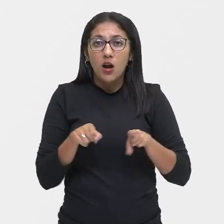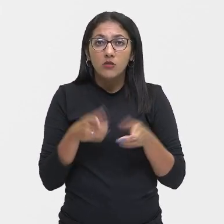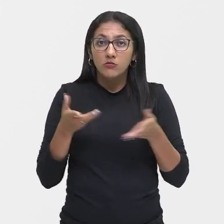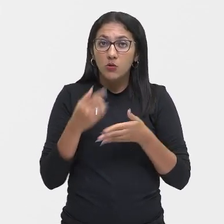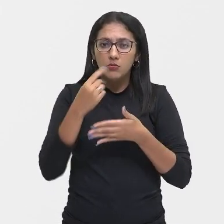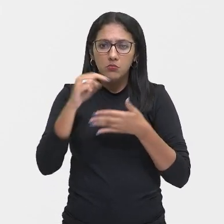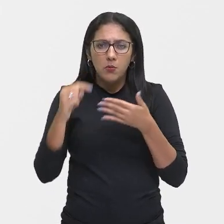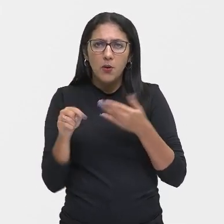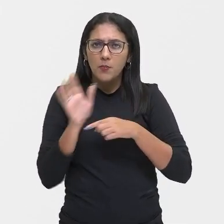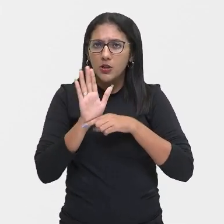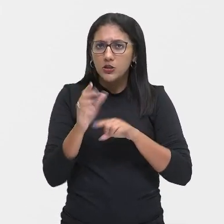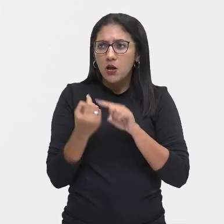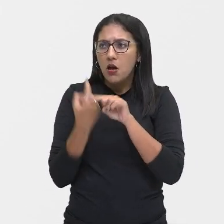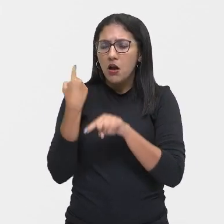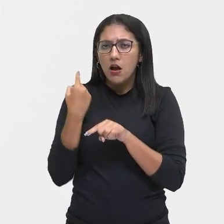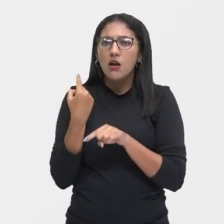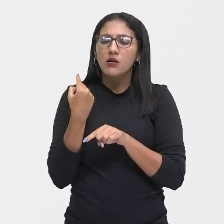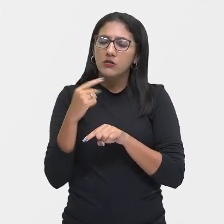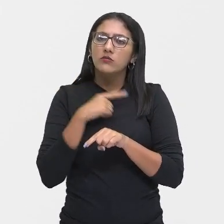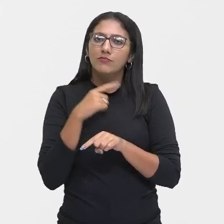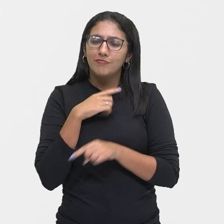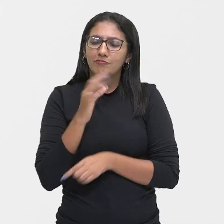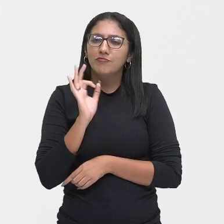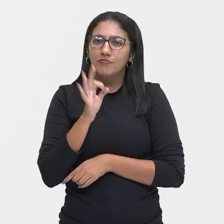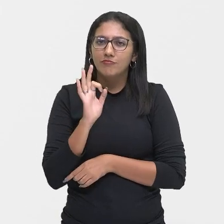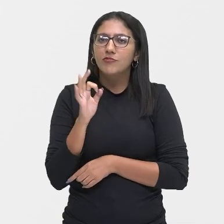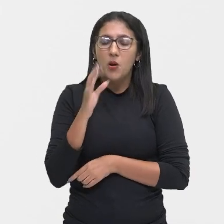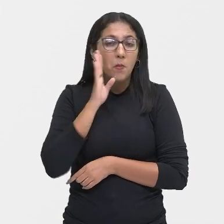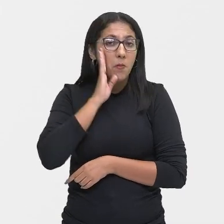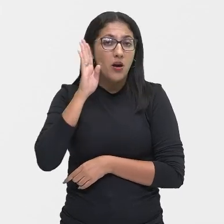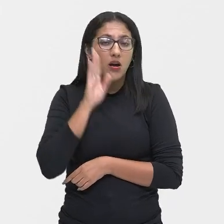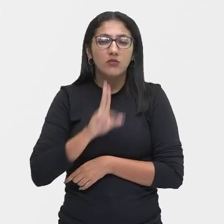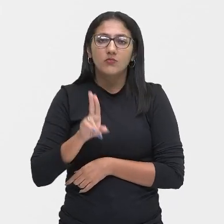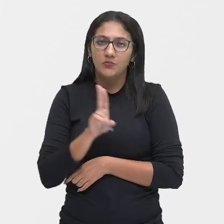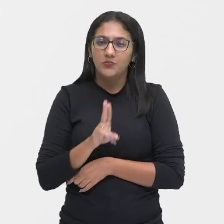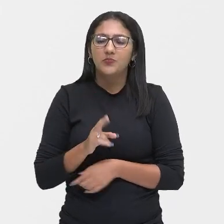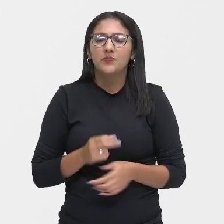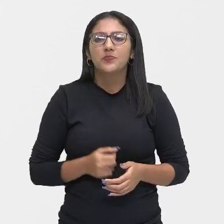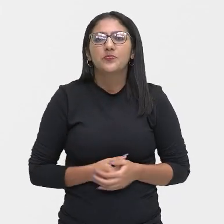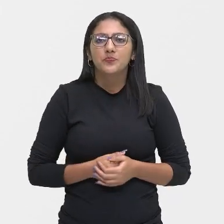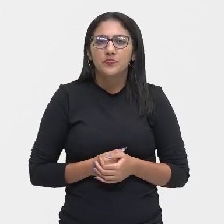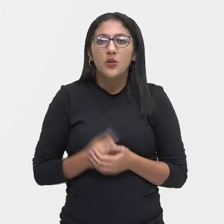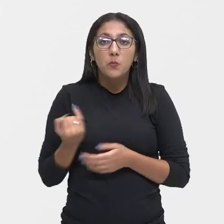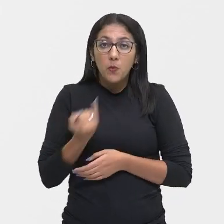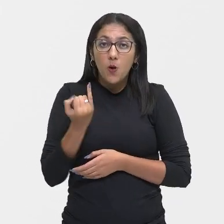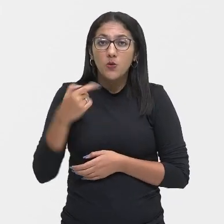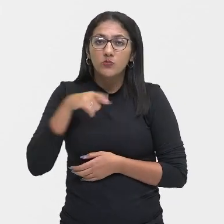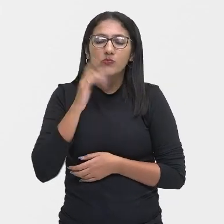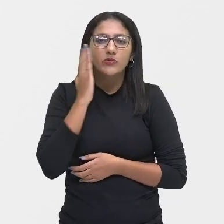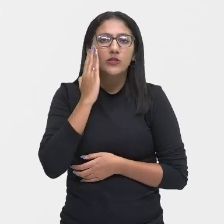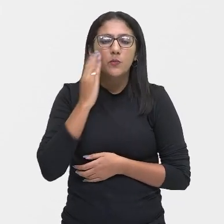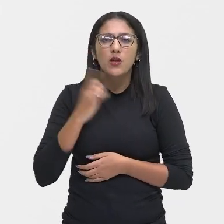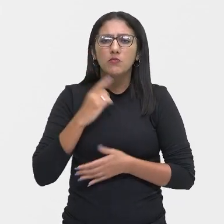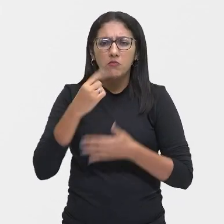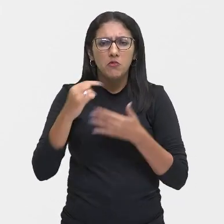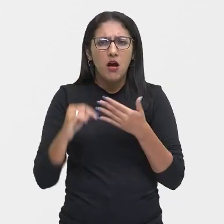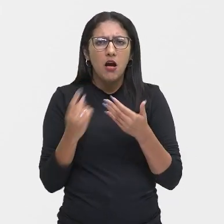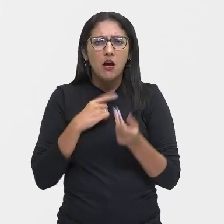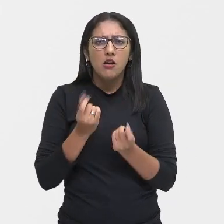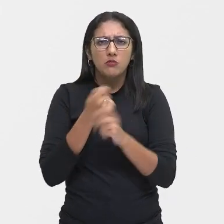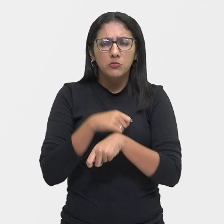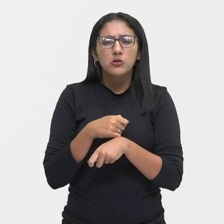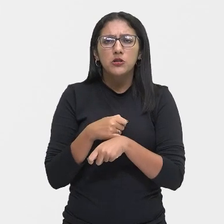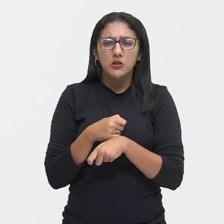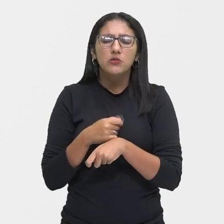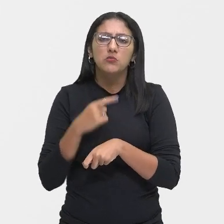citamos agora há pouco são realmente os mais utilizados. Tá? É importante saber que existem diversas possibilidades